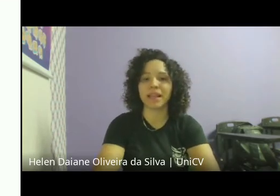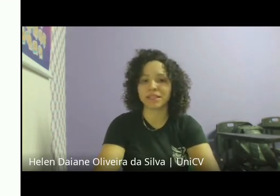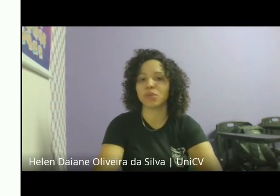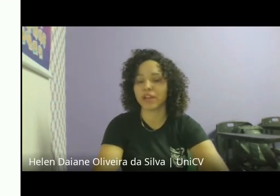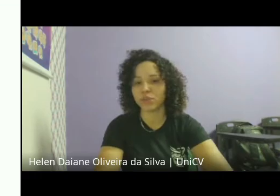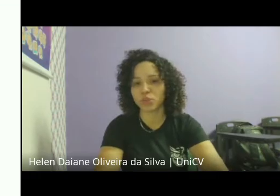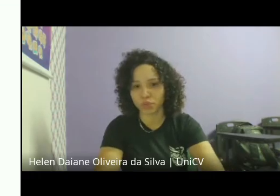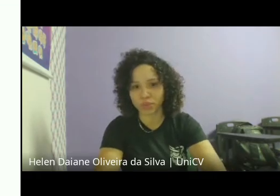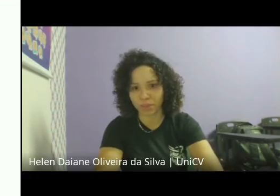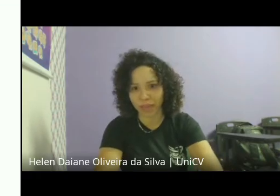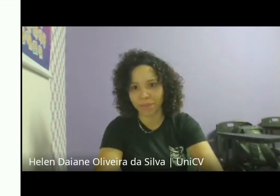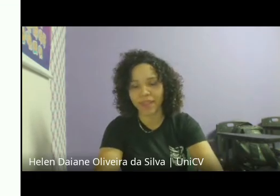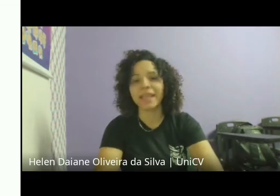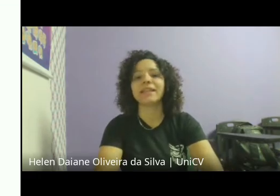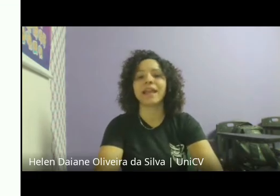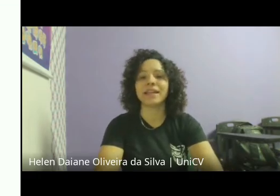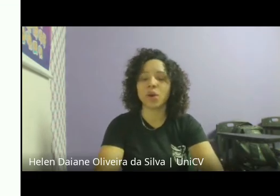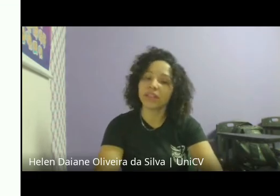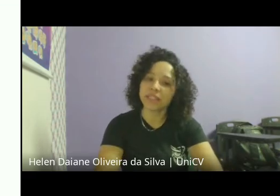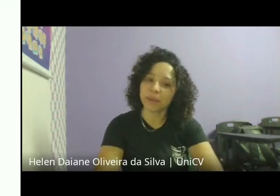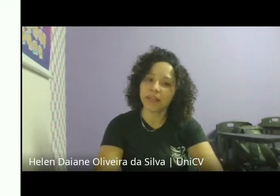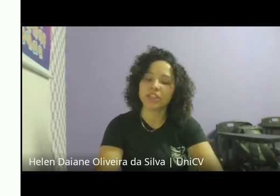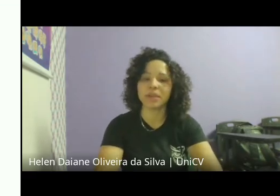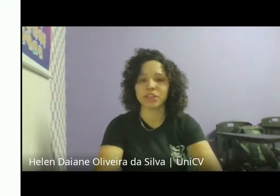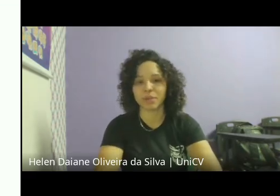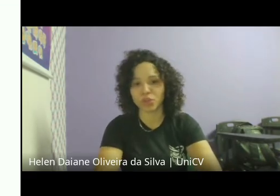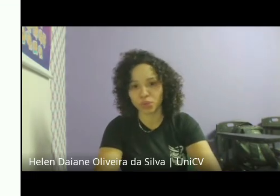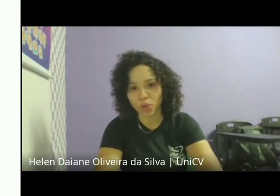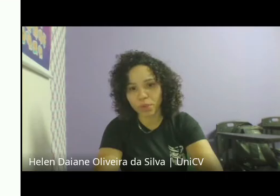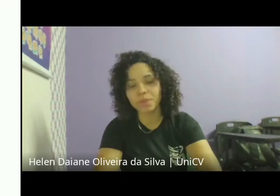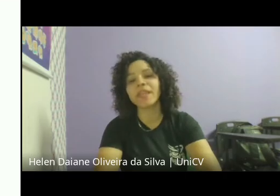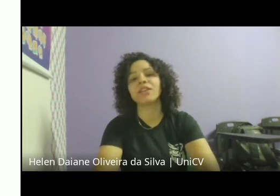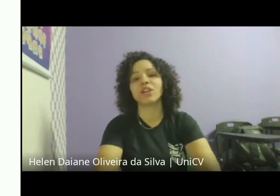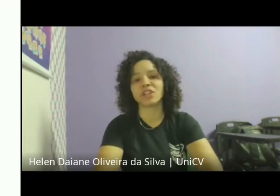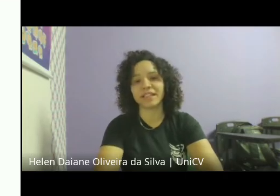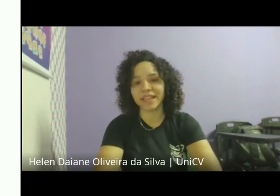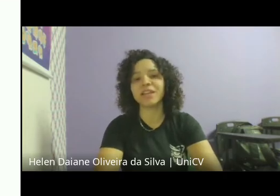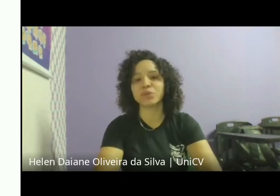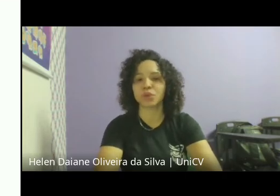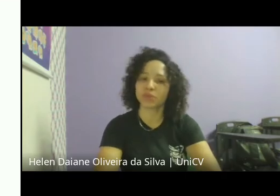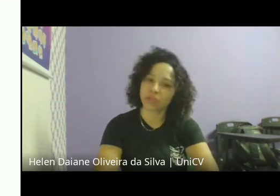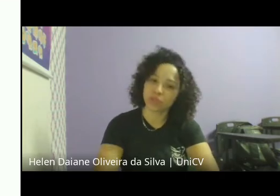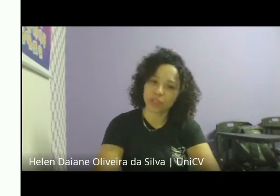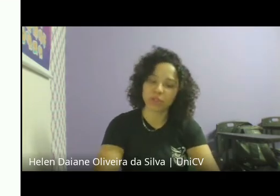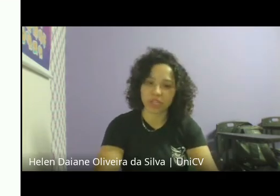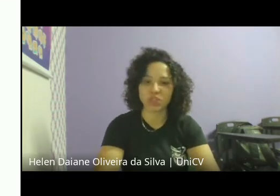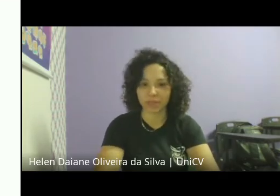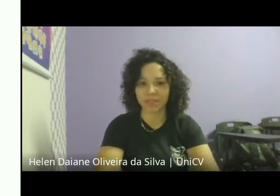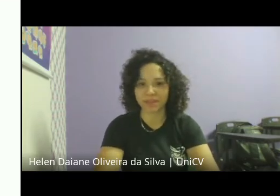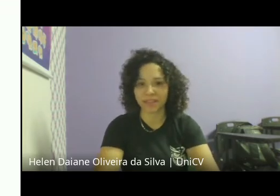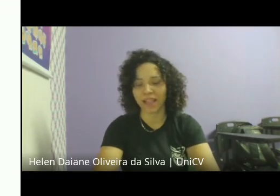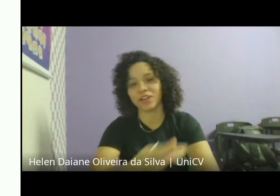uma palestra com vários surdos também. Daí na outra semana, que já é praticamente outubro, nós já entraremos com os nossos 2